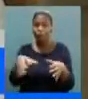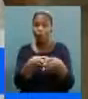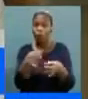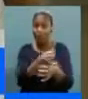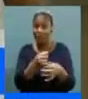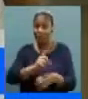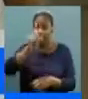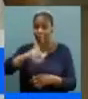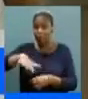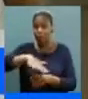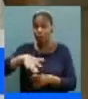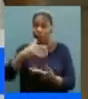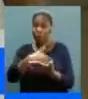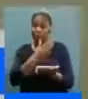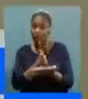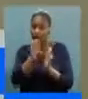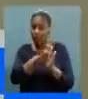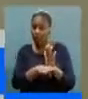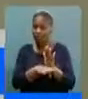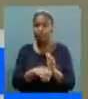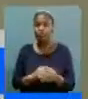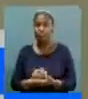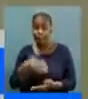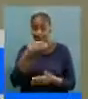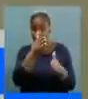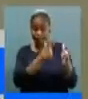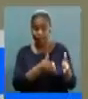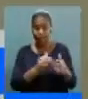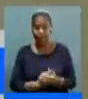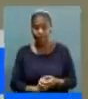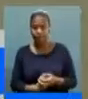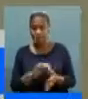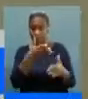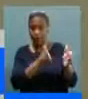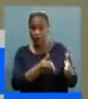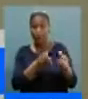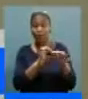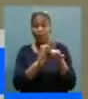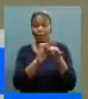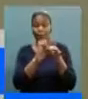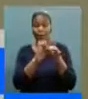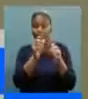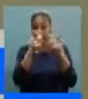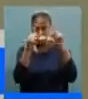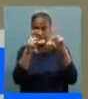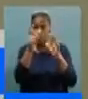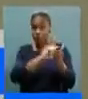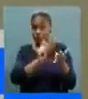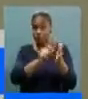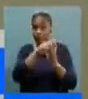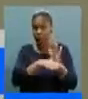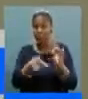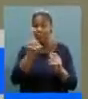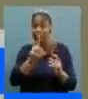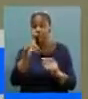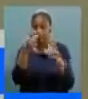programa foi dividido em 3 pilares. O primeiro pilar tem relação às empresas que foram inscritas no programa, selecionadas 6 empresas